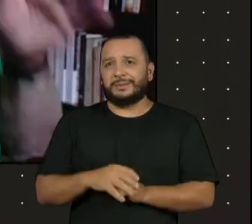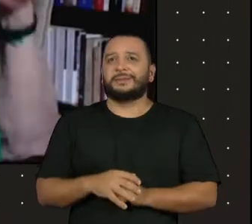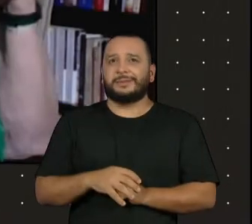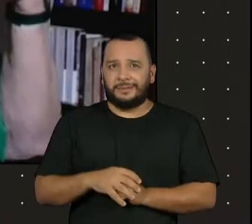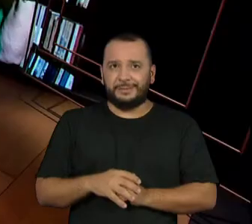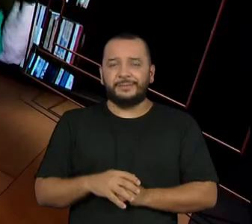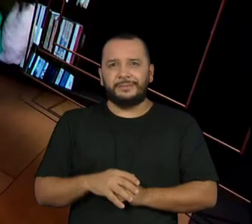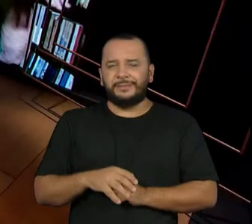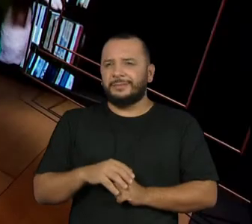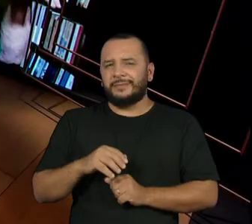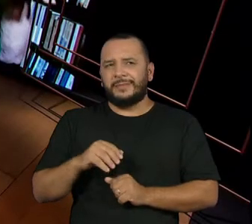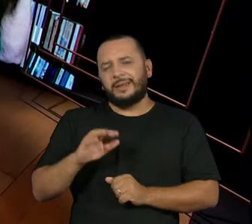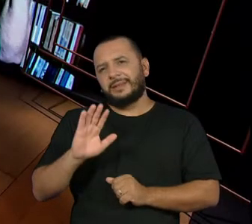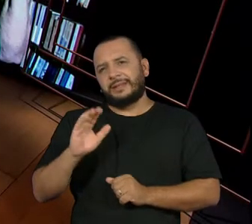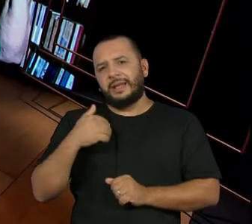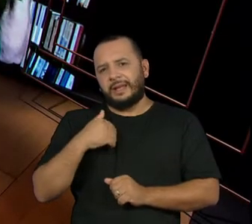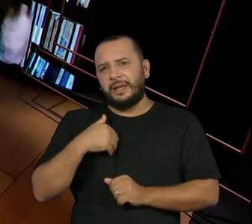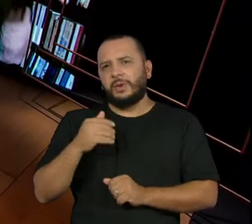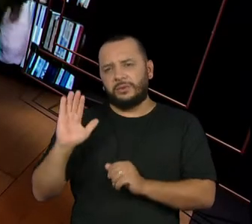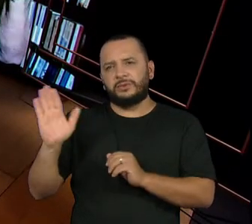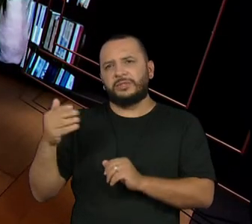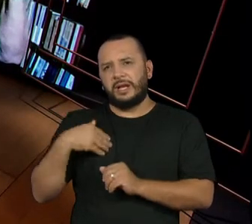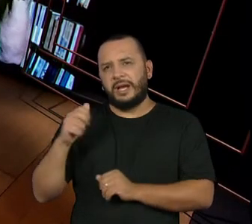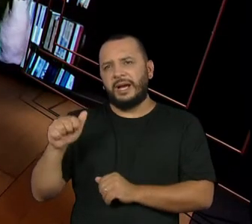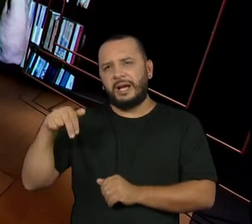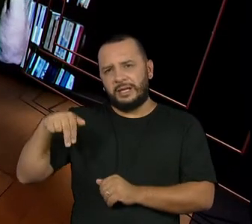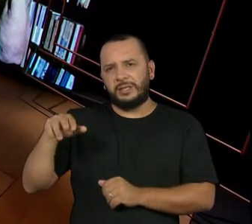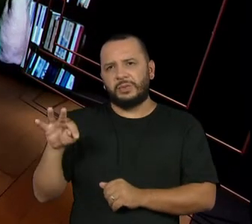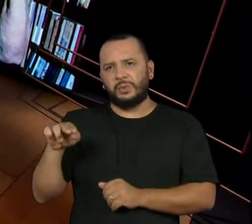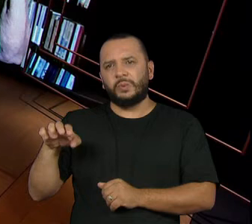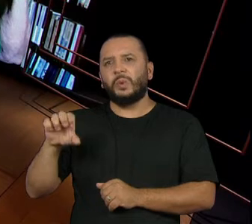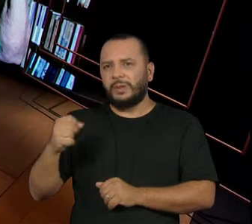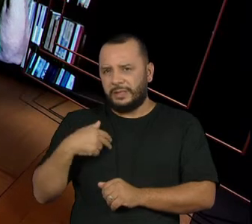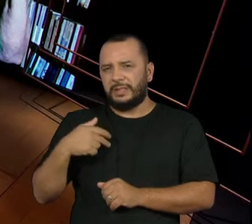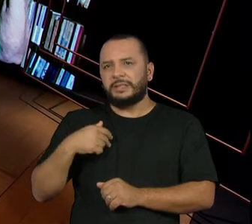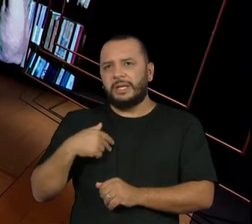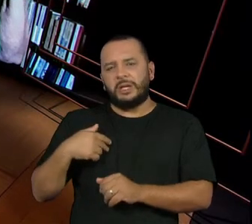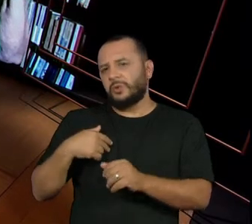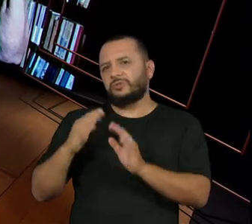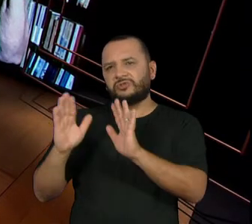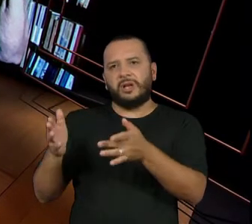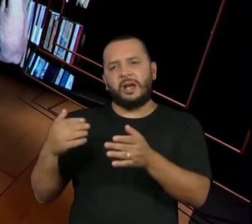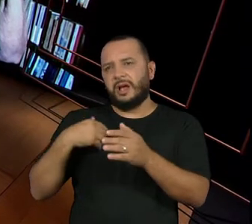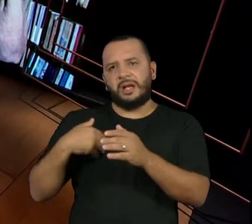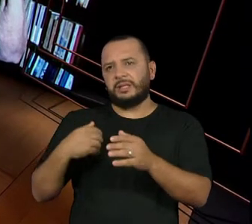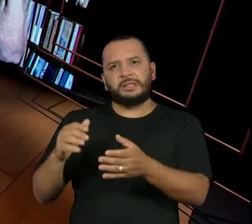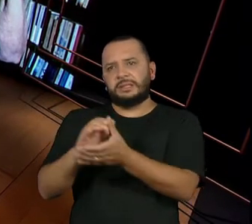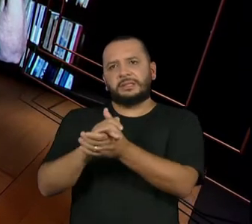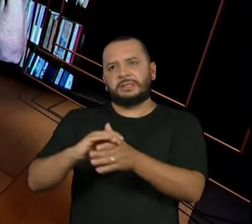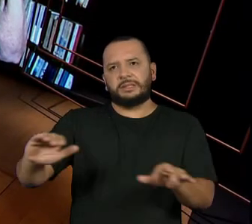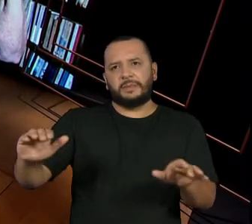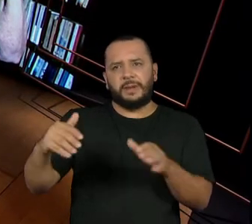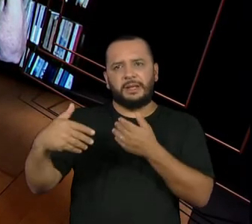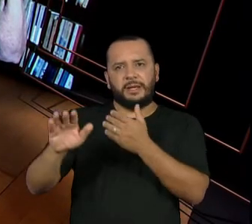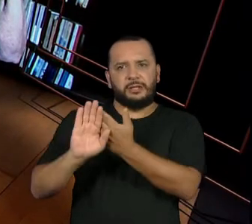Aí eu tinha terminado com o Antunes, estava... meio assim, Lost Horizon, né?